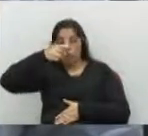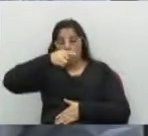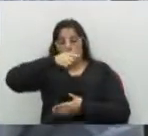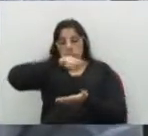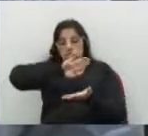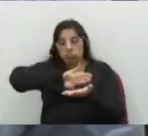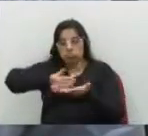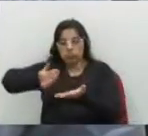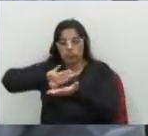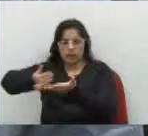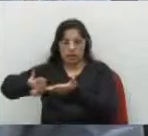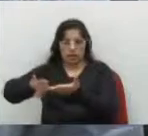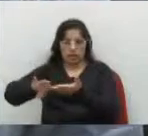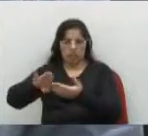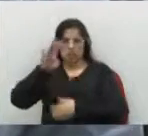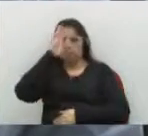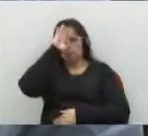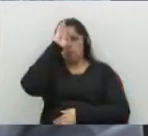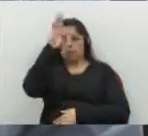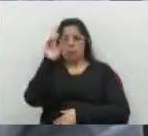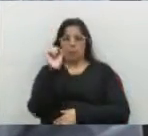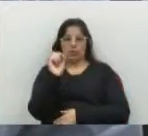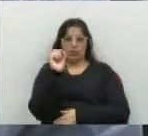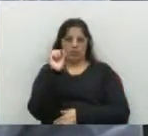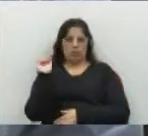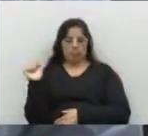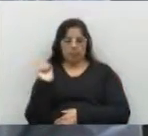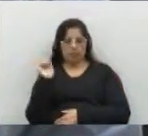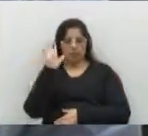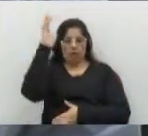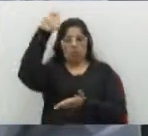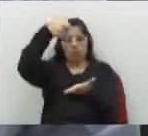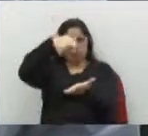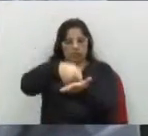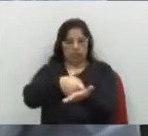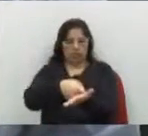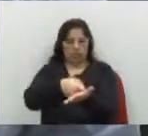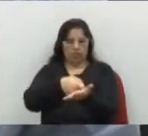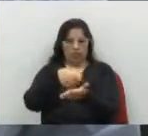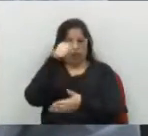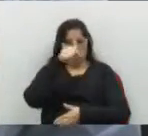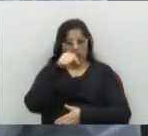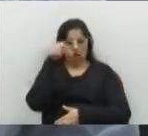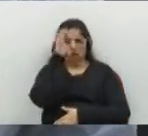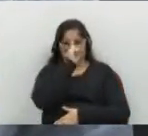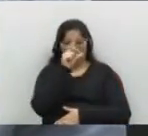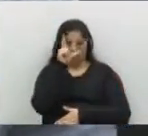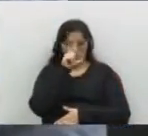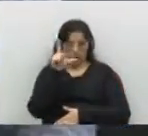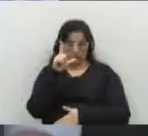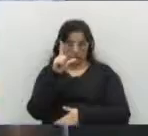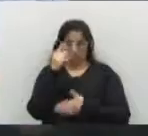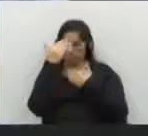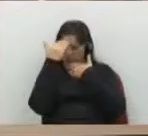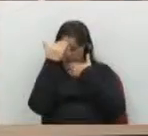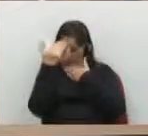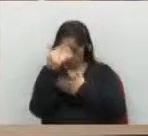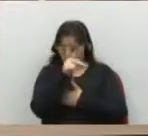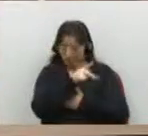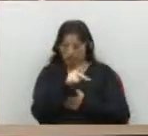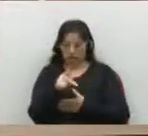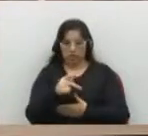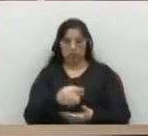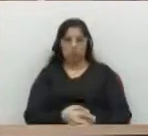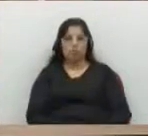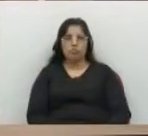principalmente pelo preço que se paga pela merenda escolar aqui na cidade de Limeira. Obrigado, senhor presidente. Mais